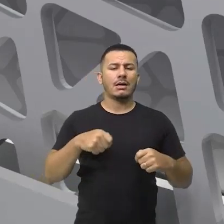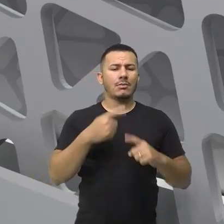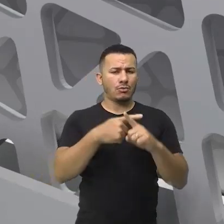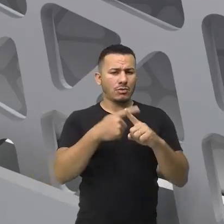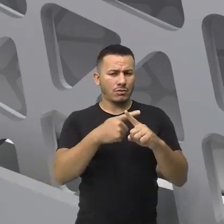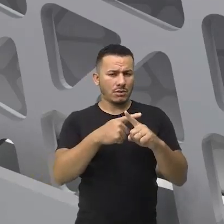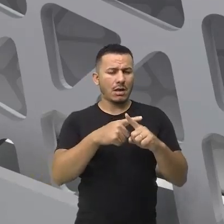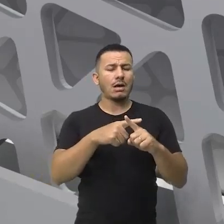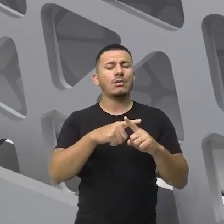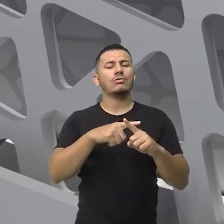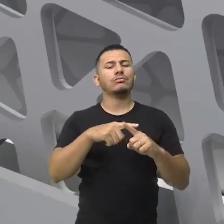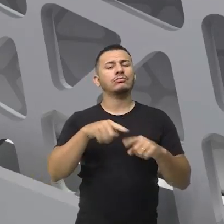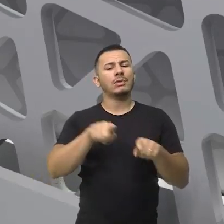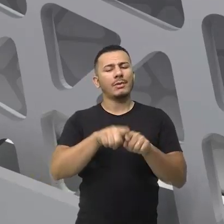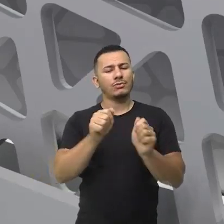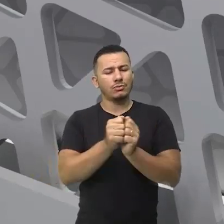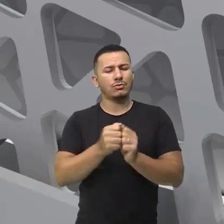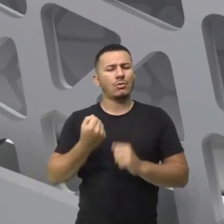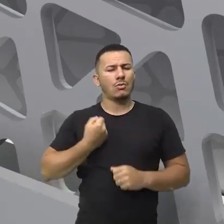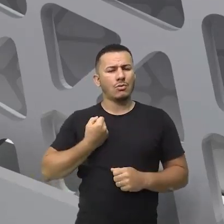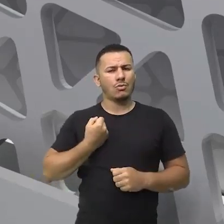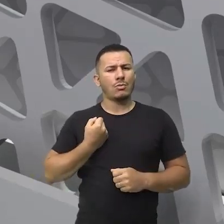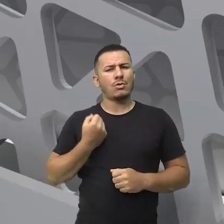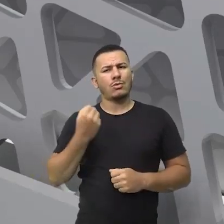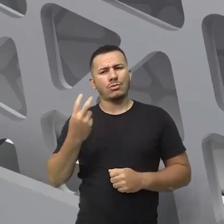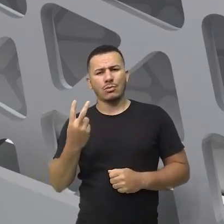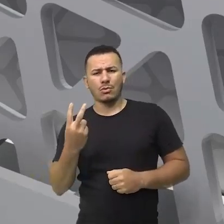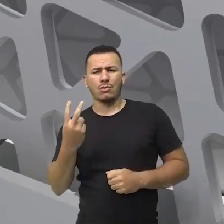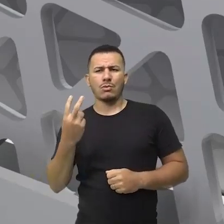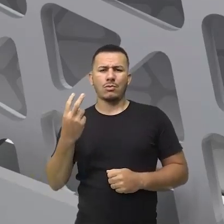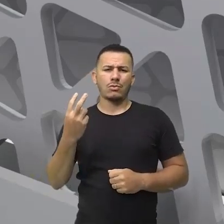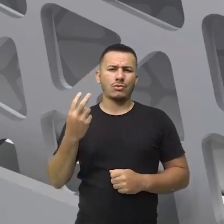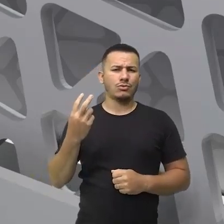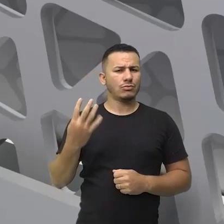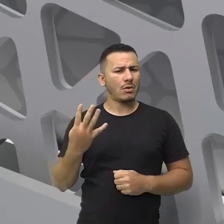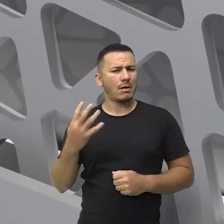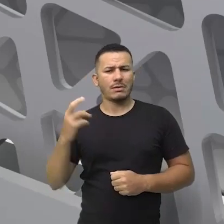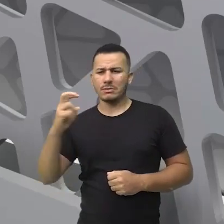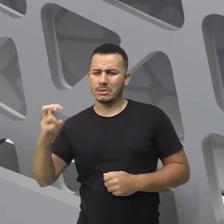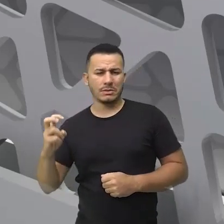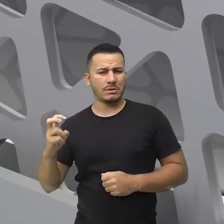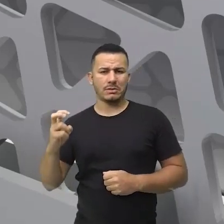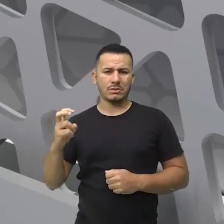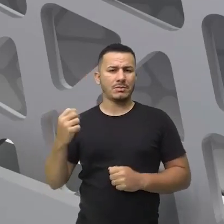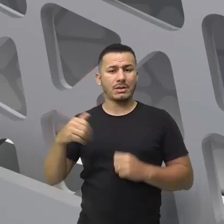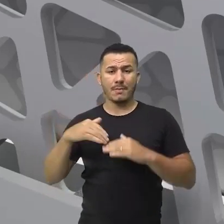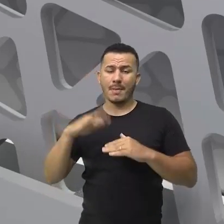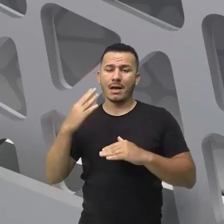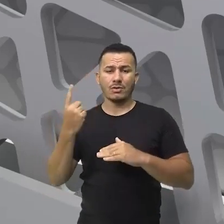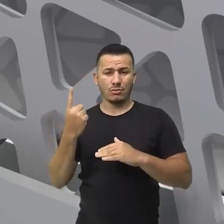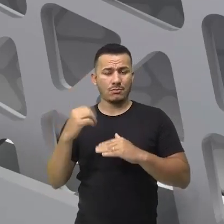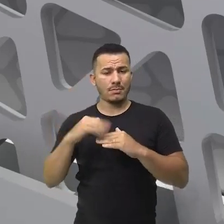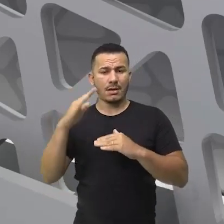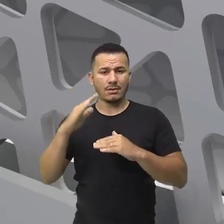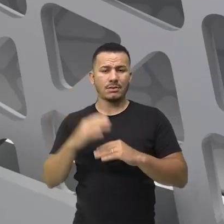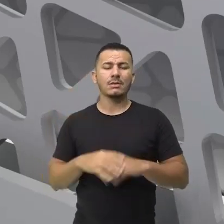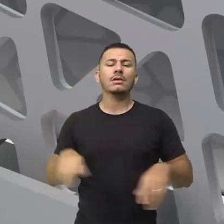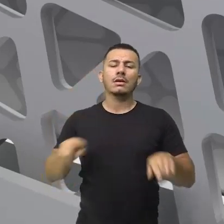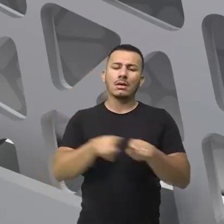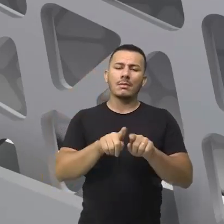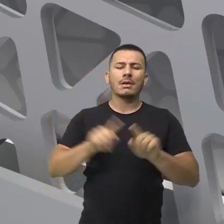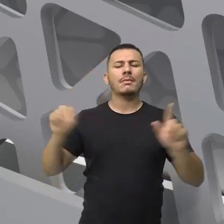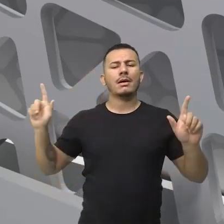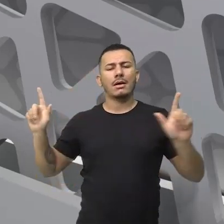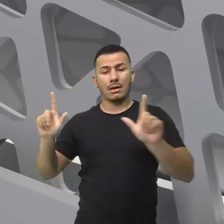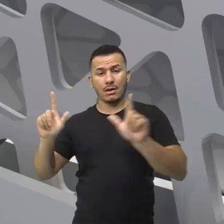Para ampliar uma figura, a gente vai multiplicar suas coordenadas, tá bom? Lembrando, vai sempre multiplicar por um